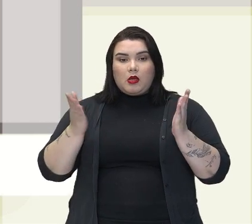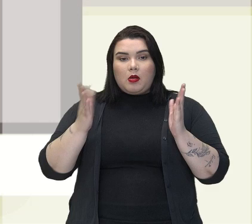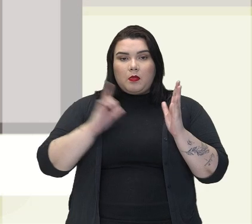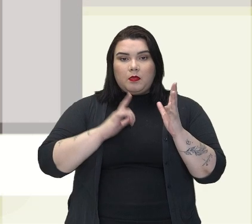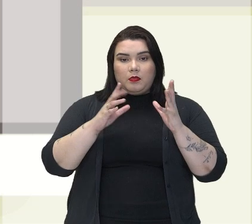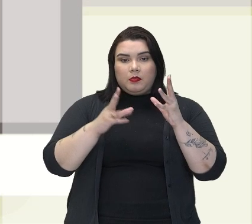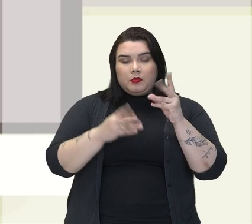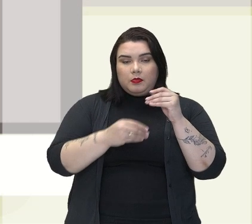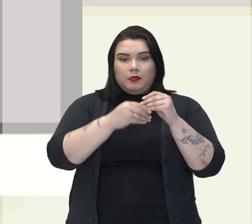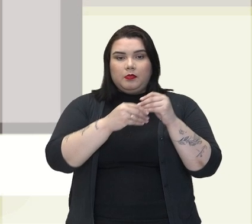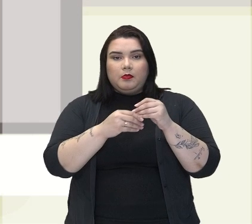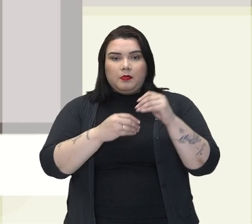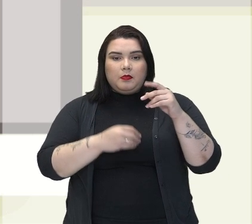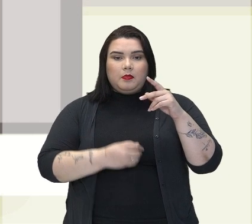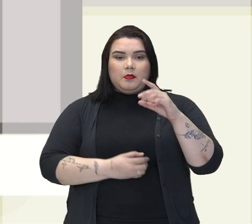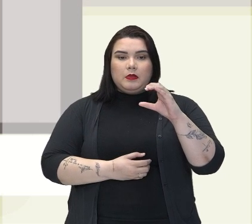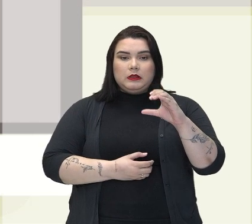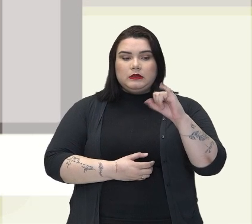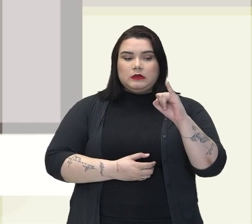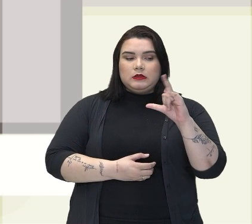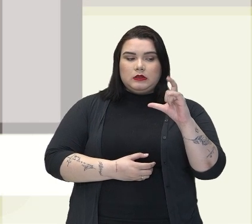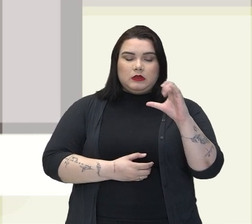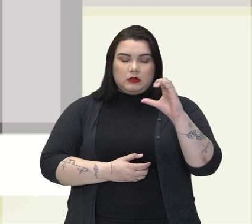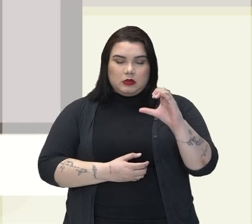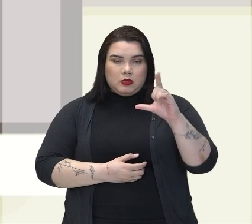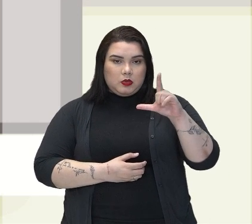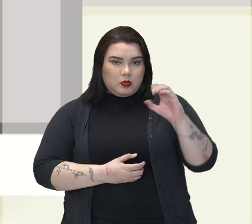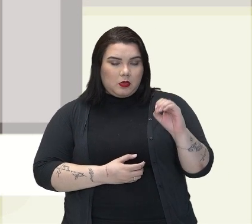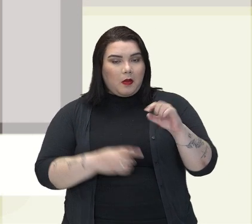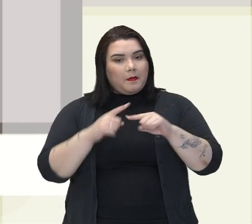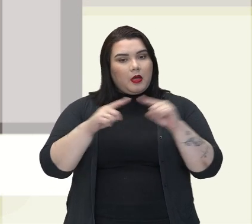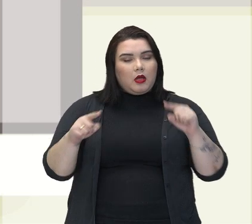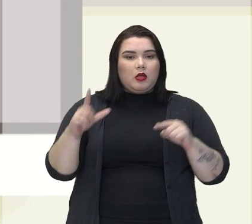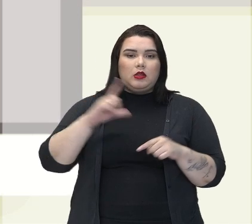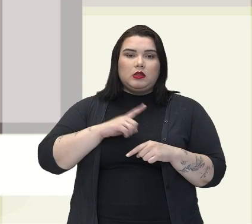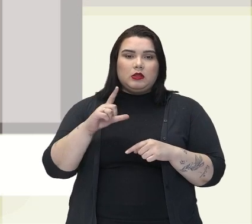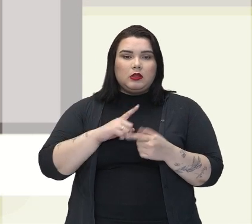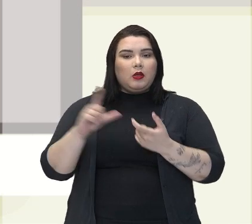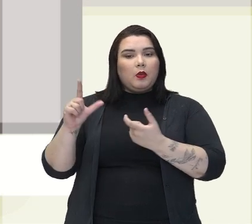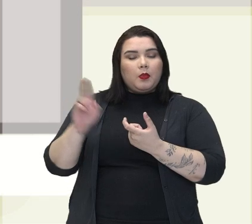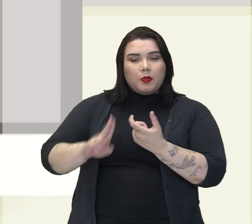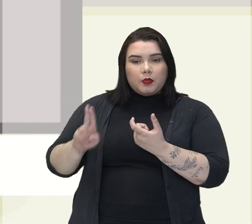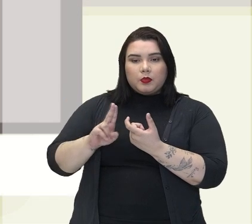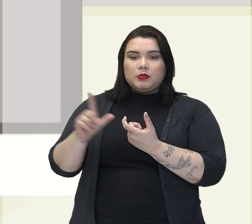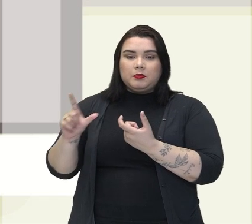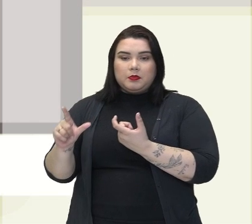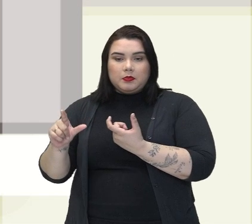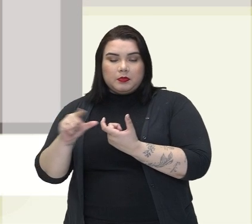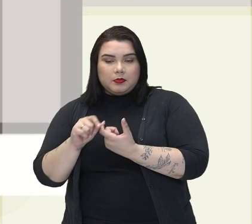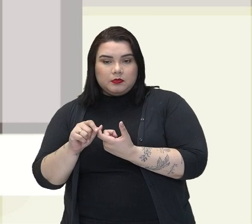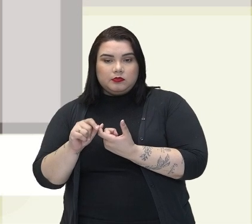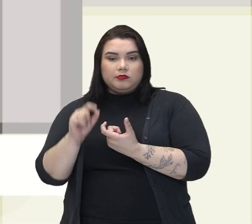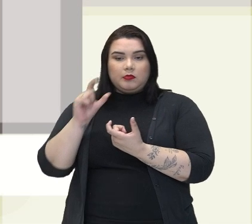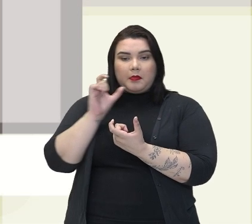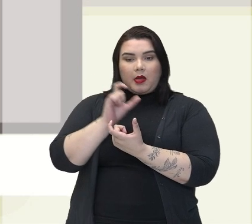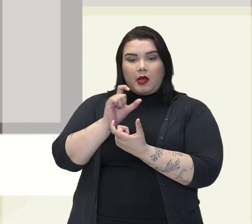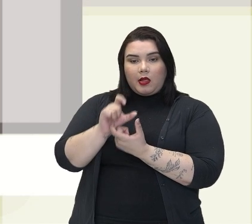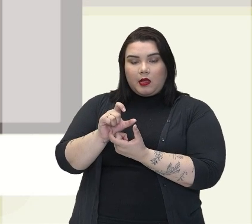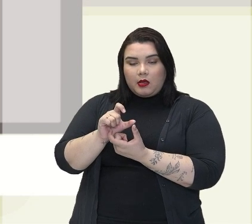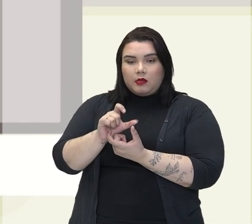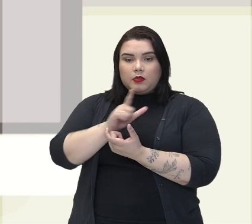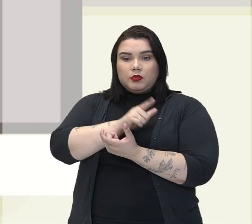o prenome ciclo, mas eu trabalho ainda com prefixo, depois o infixo e